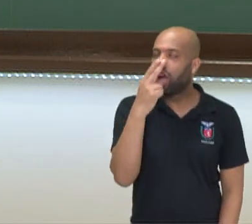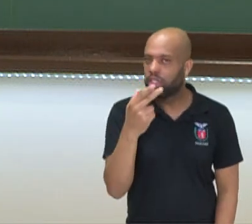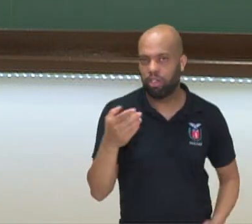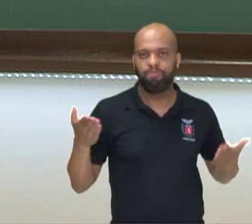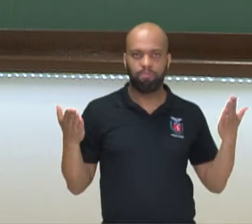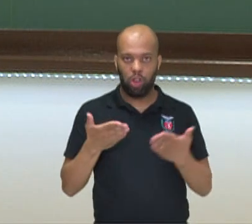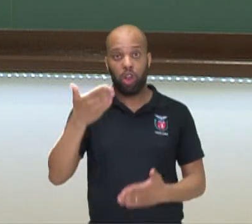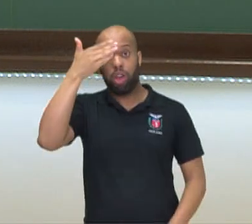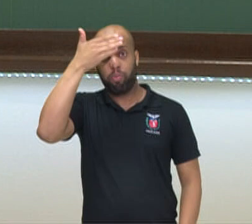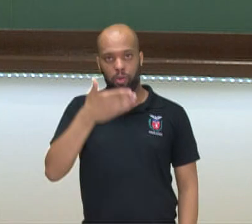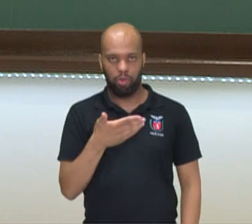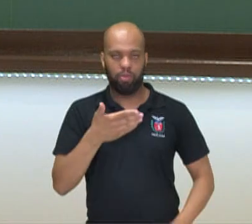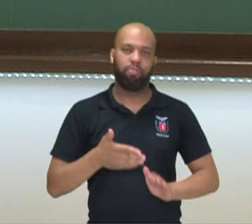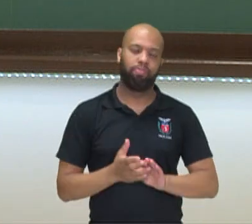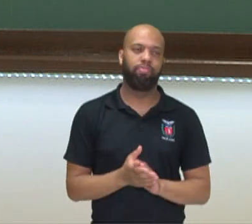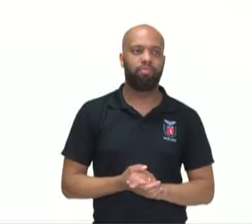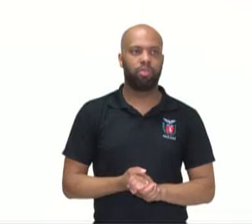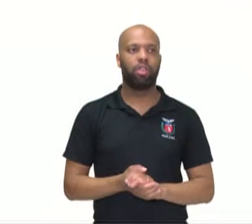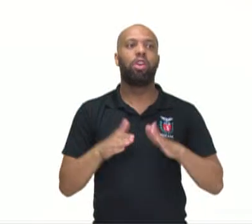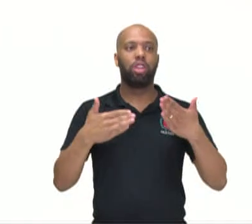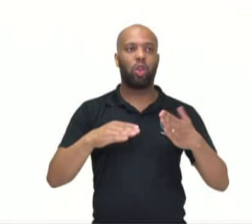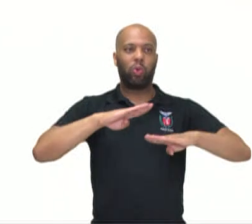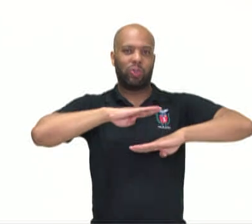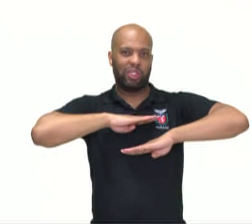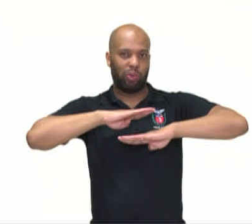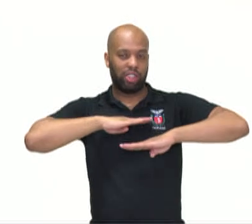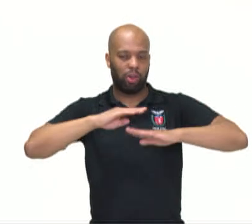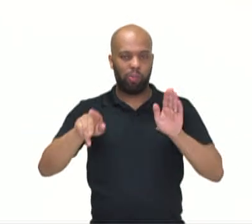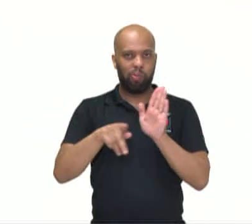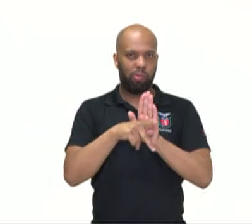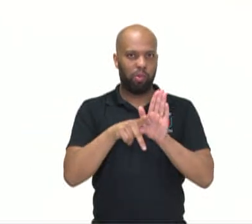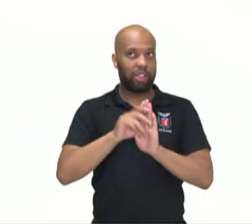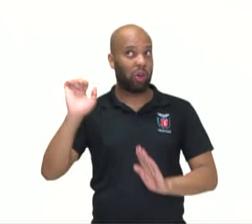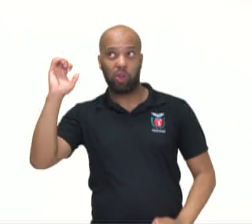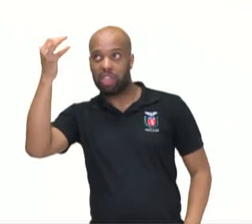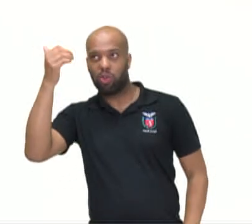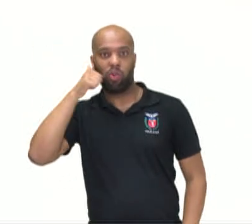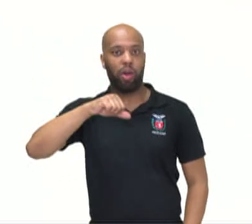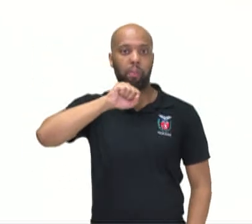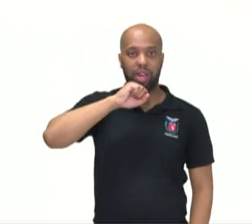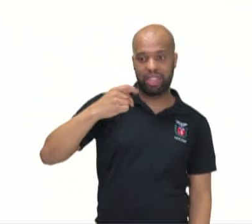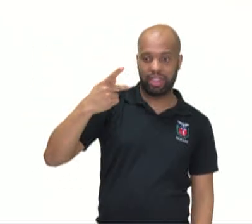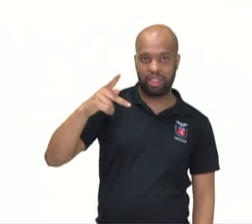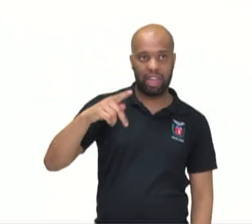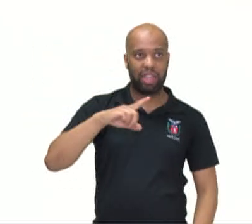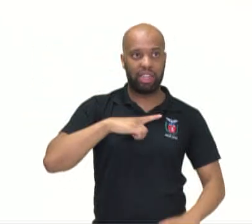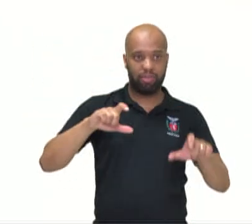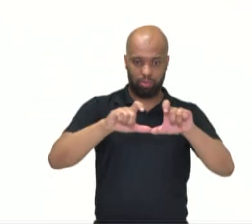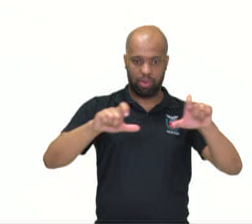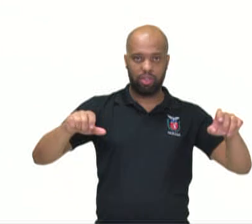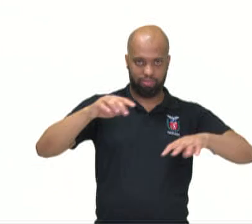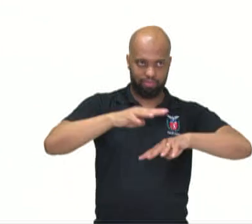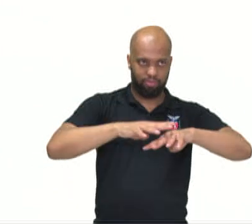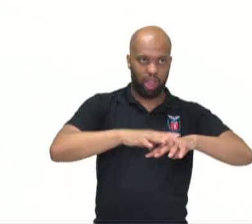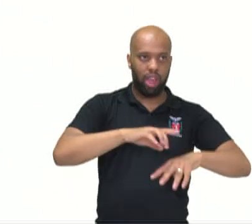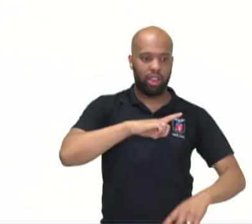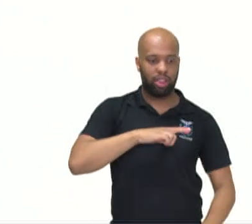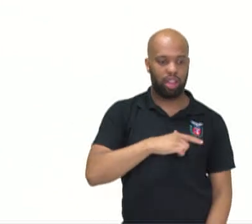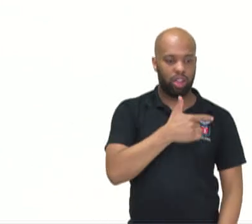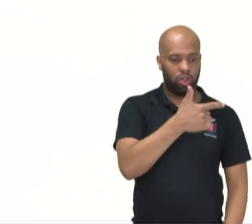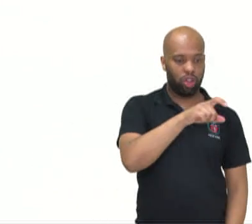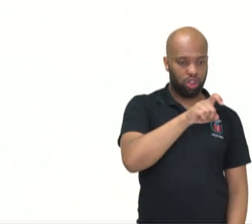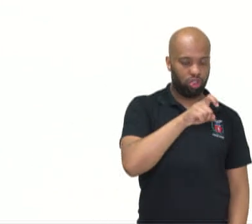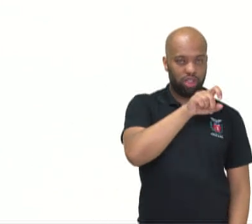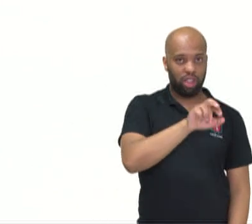ver. Ó, a situação da mãe de Denis pode ser apresentada pela expressão abaixo. 2x,